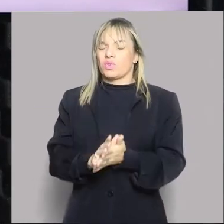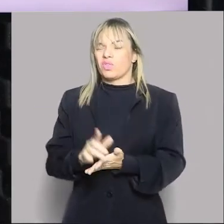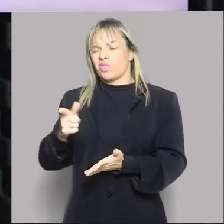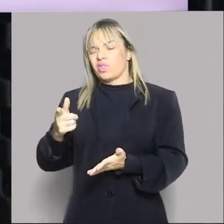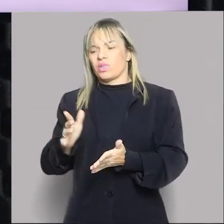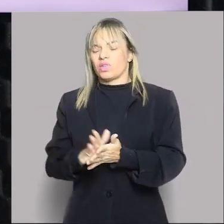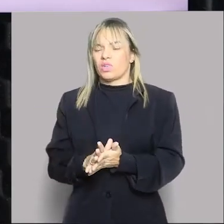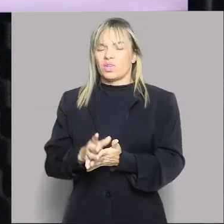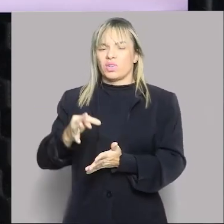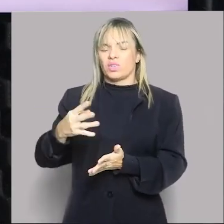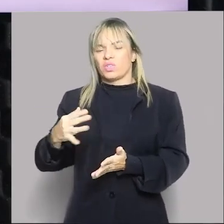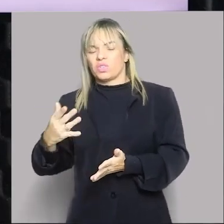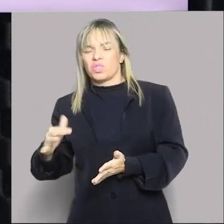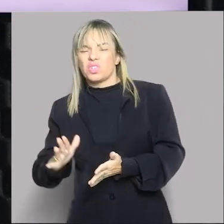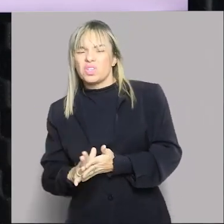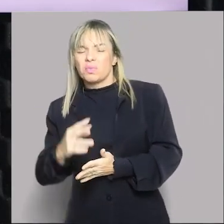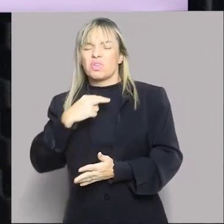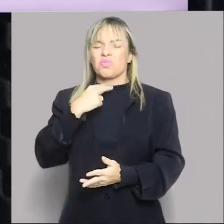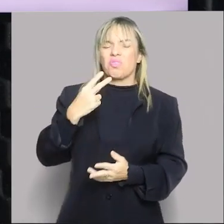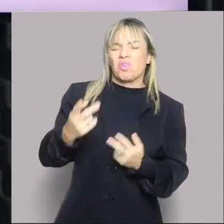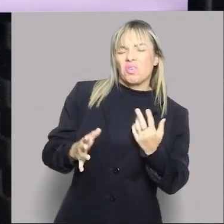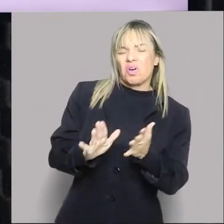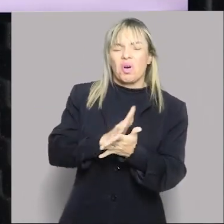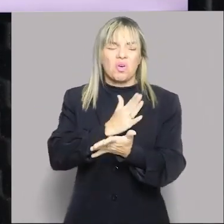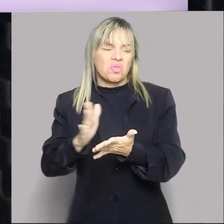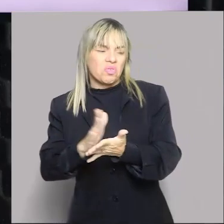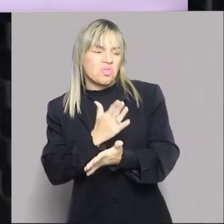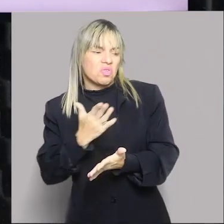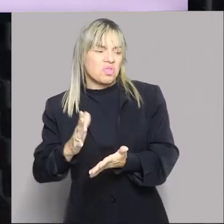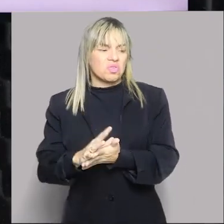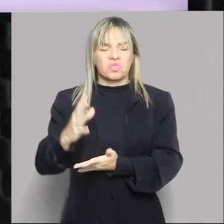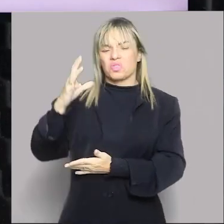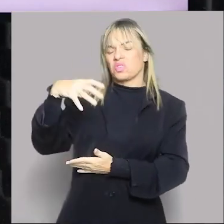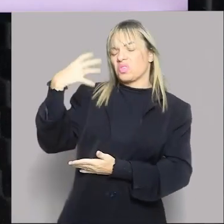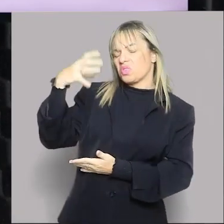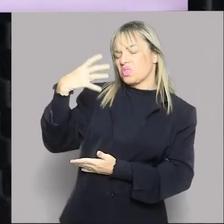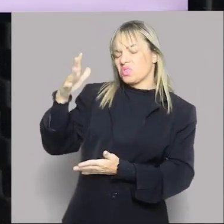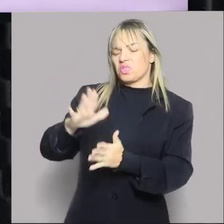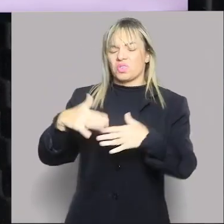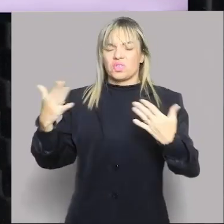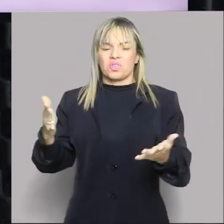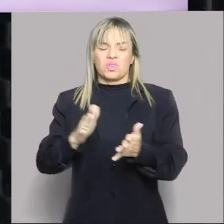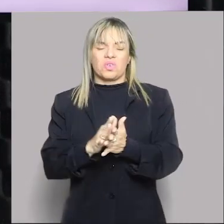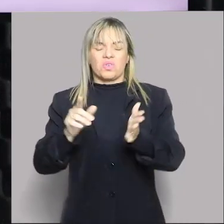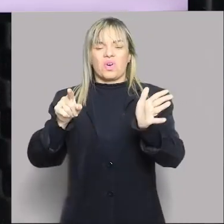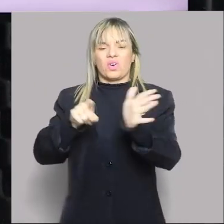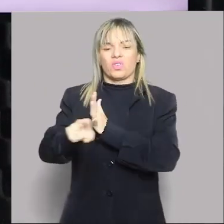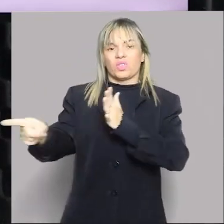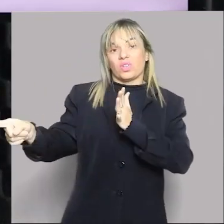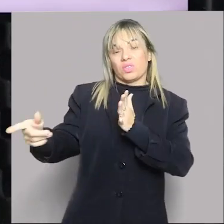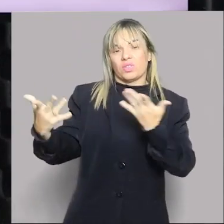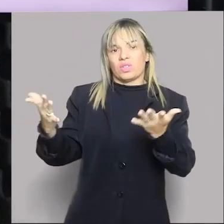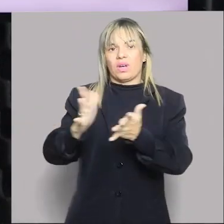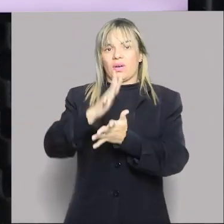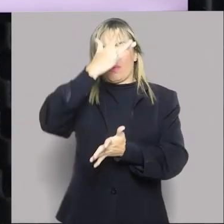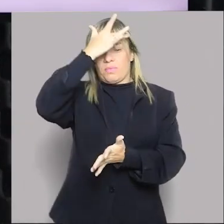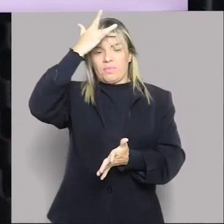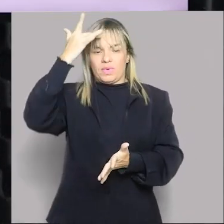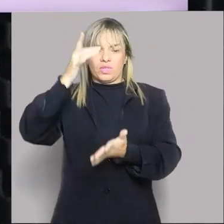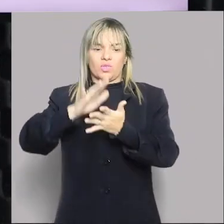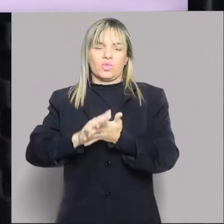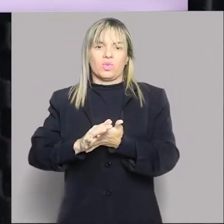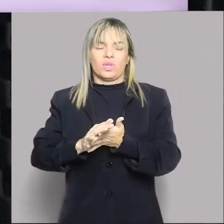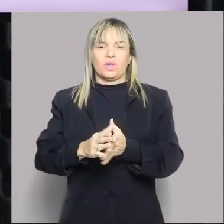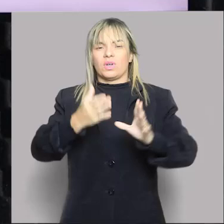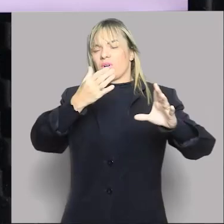do timbre de voz de alguns cantores e cantoras, você não gosta, sempre pergunto, você não gosta do artista que está fazendo a